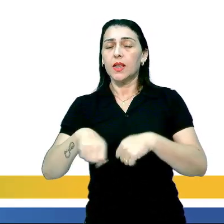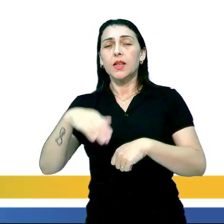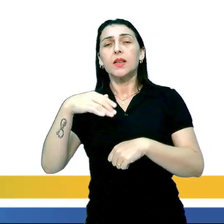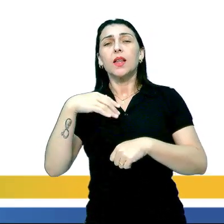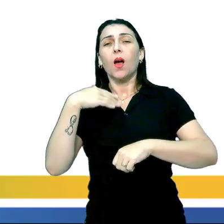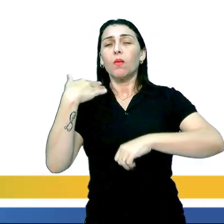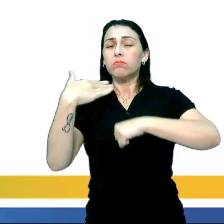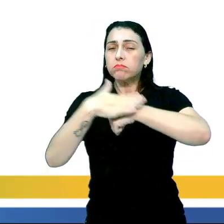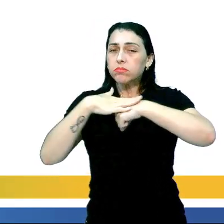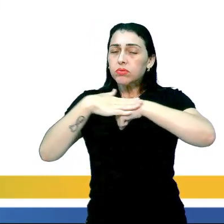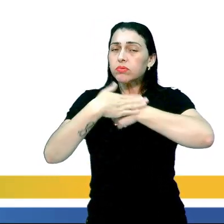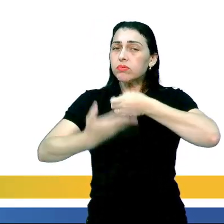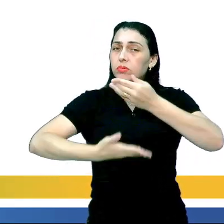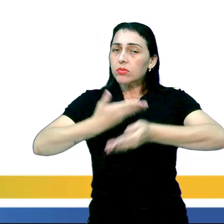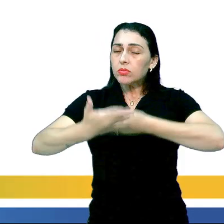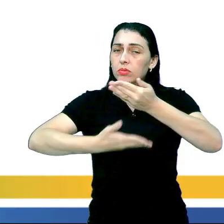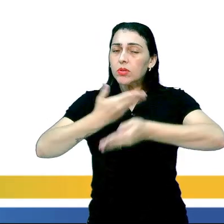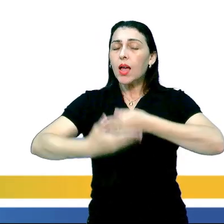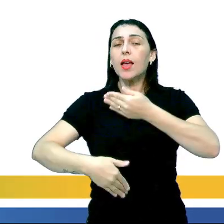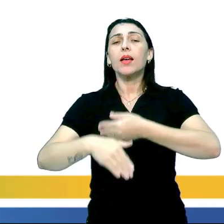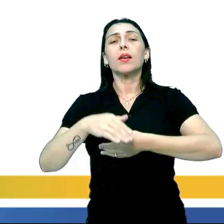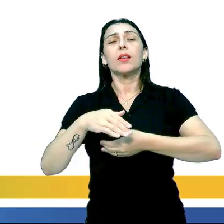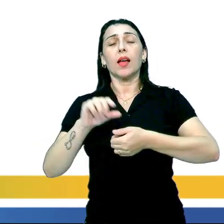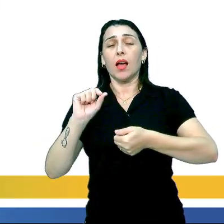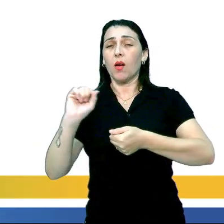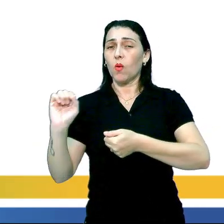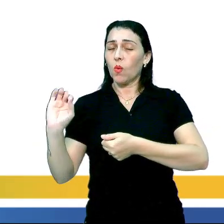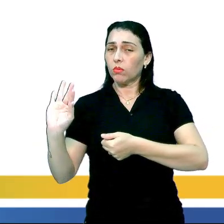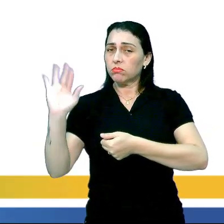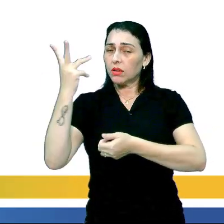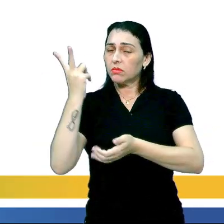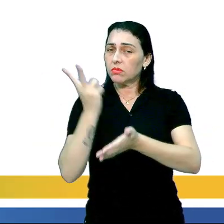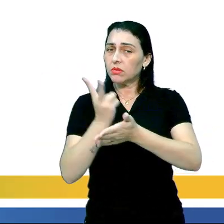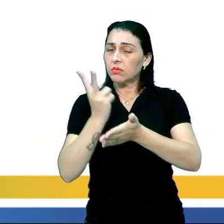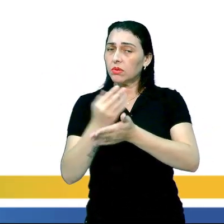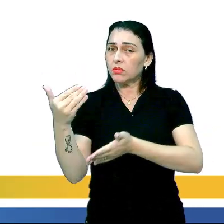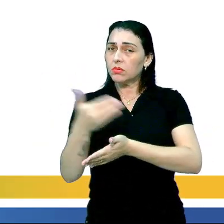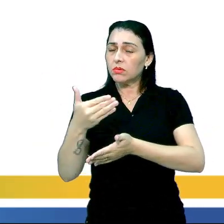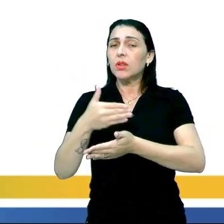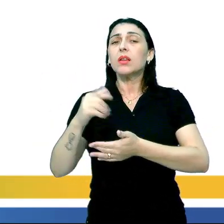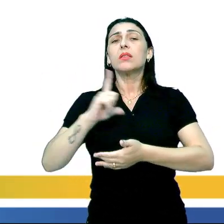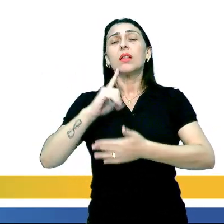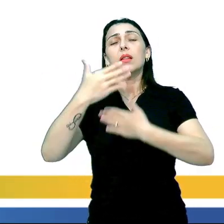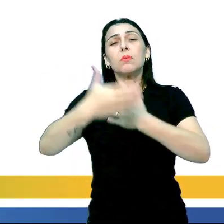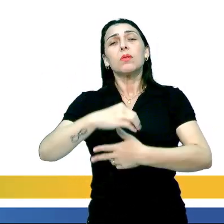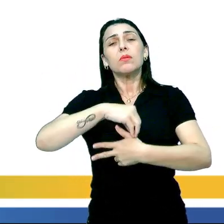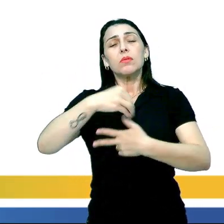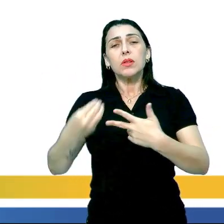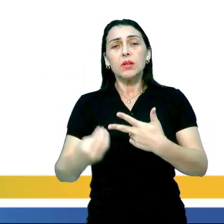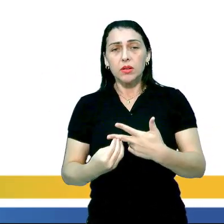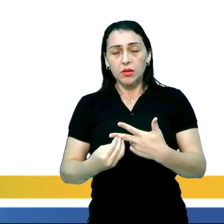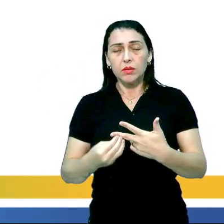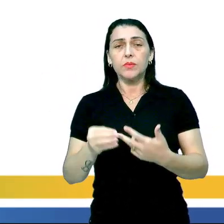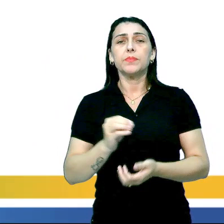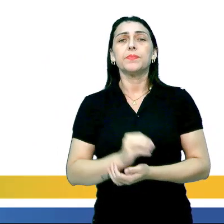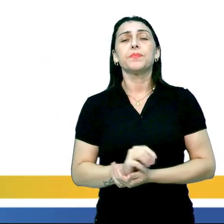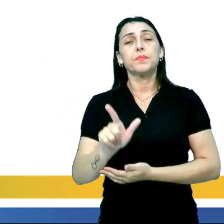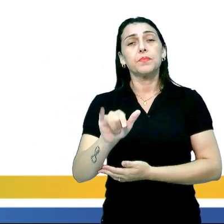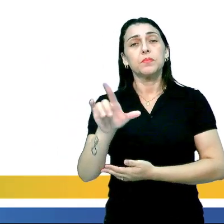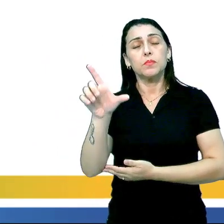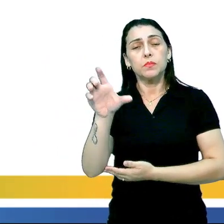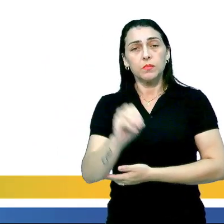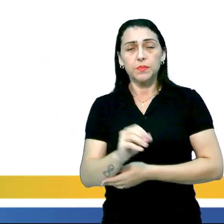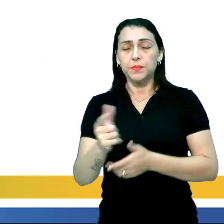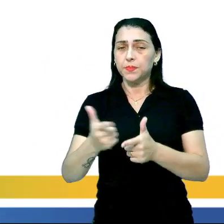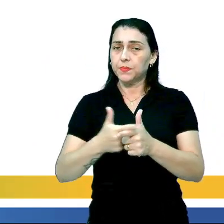discutir muito e que é muito, por exemplo, recorrente, questões do Enem, que fala, por exemplo, sobre essa questão do lixo, sobre